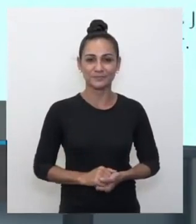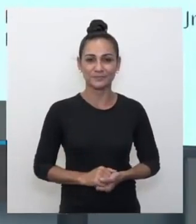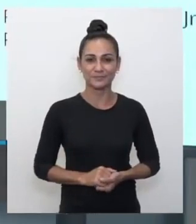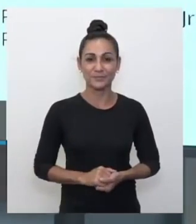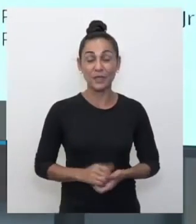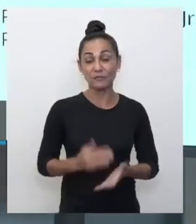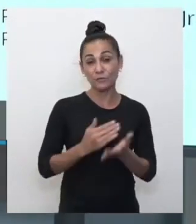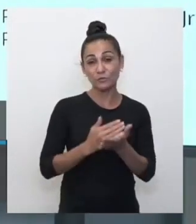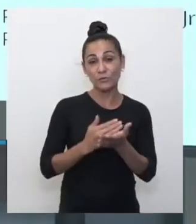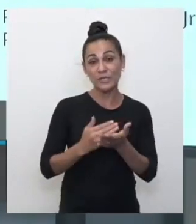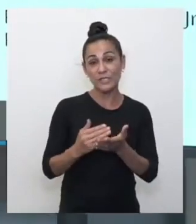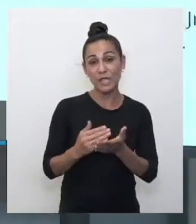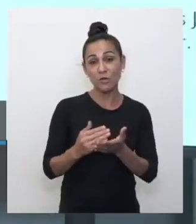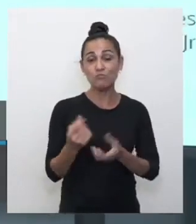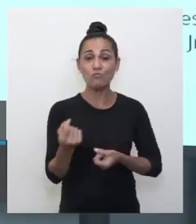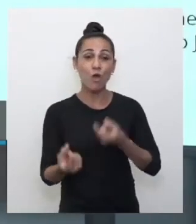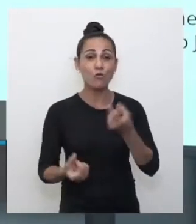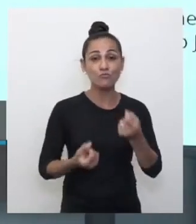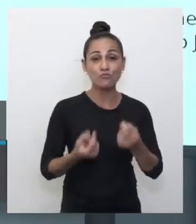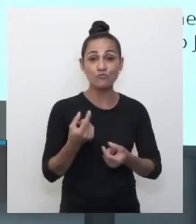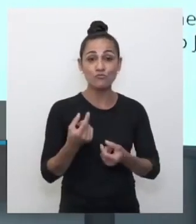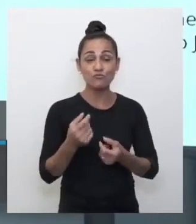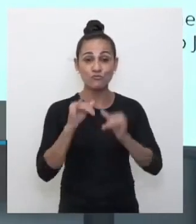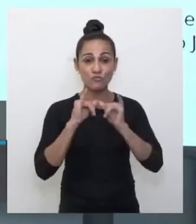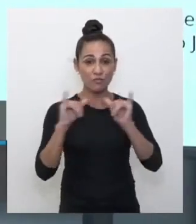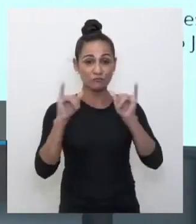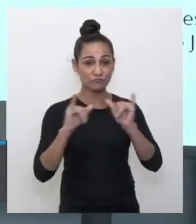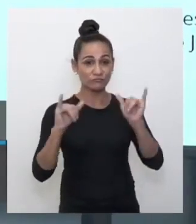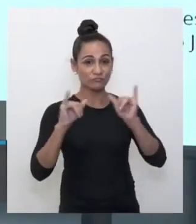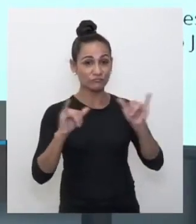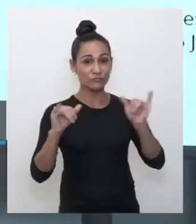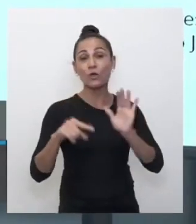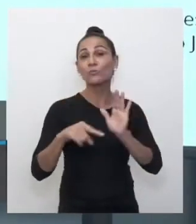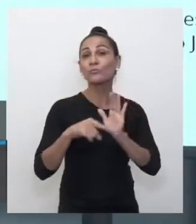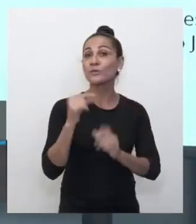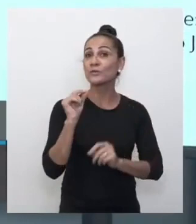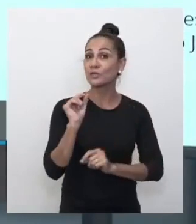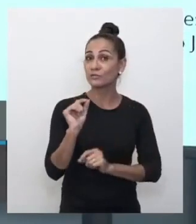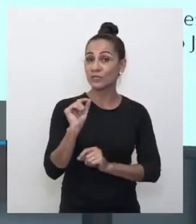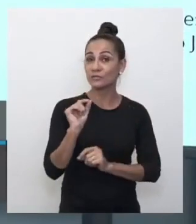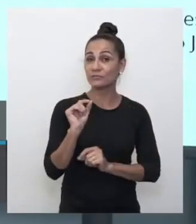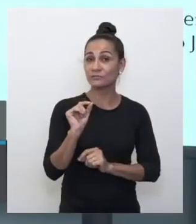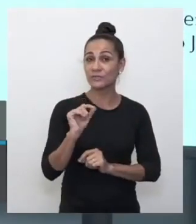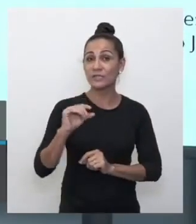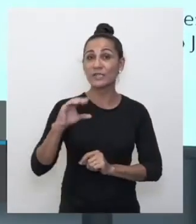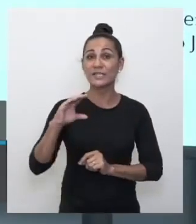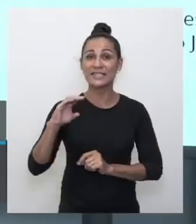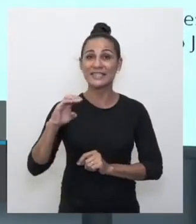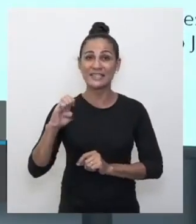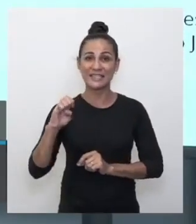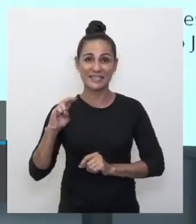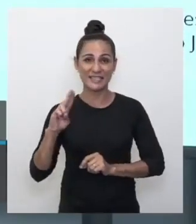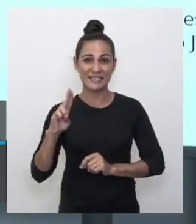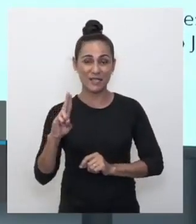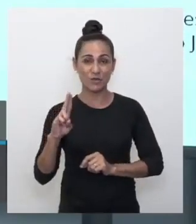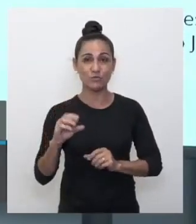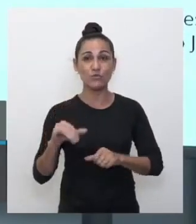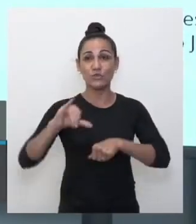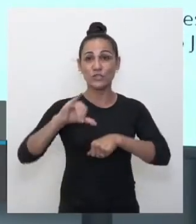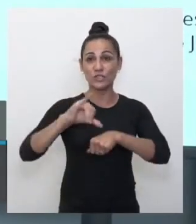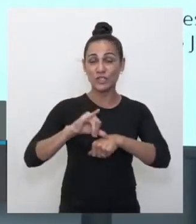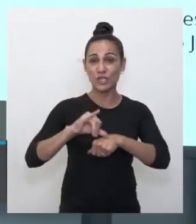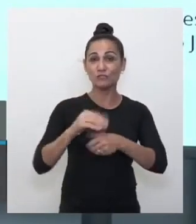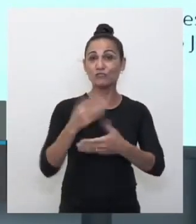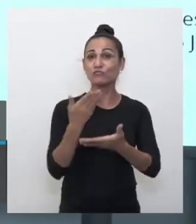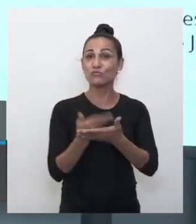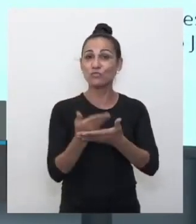começar aqui com alguns recadinhos para vocês. O primeiro deles que a gente vai falar é do CEL, o Centro de Estudo de Línguas.